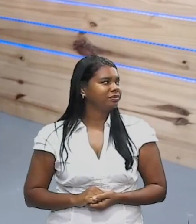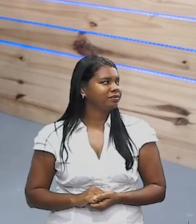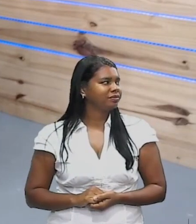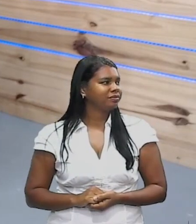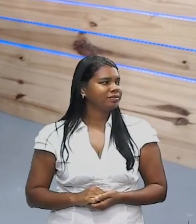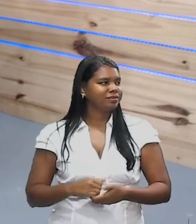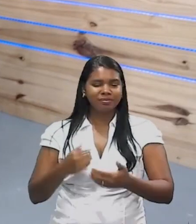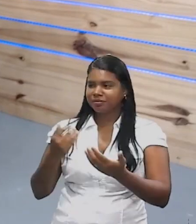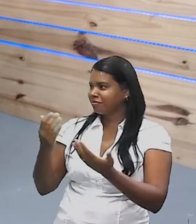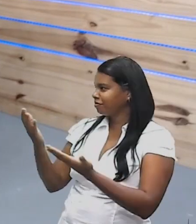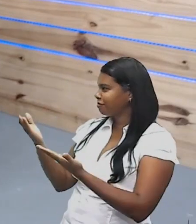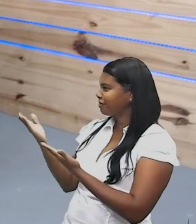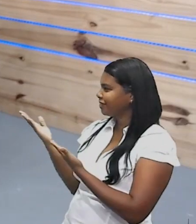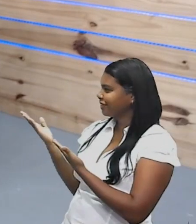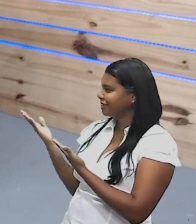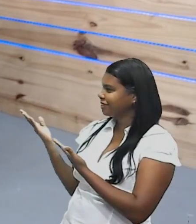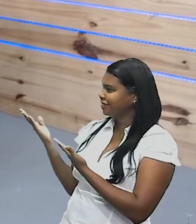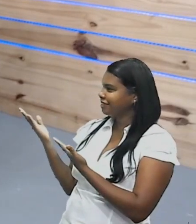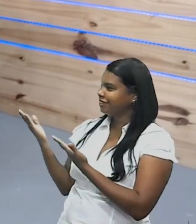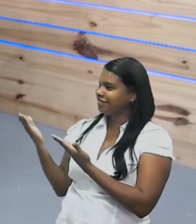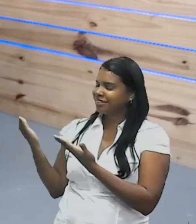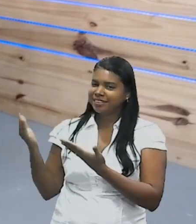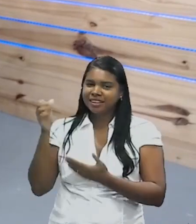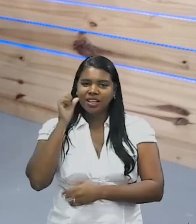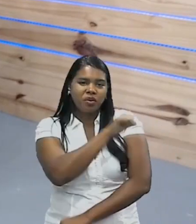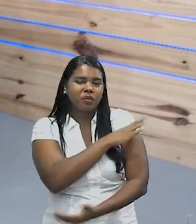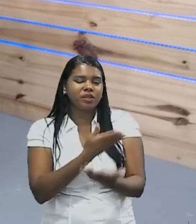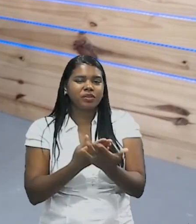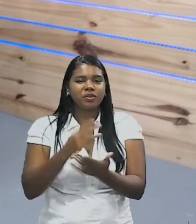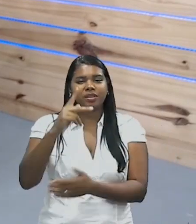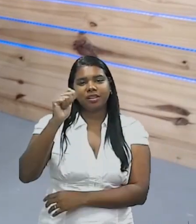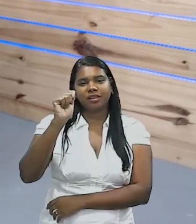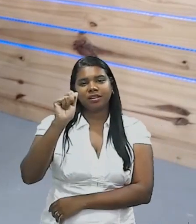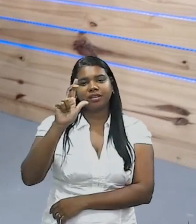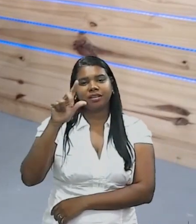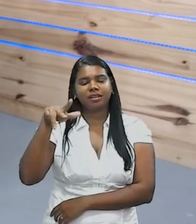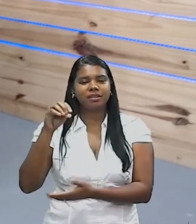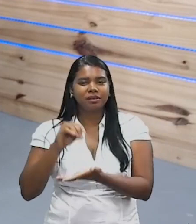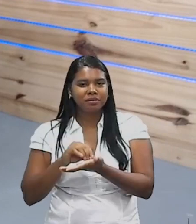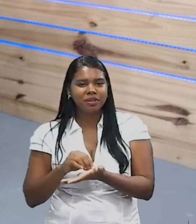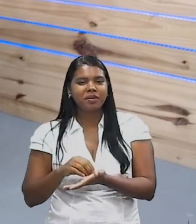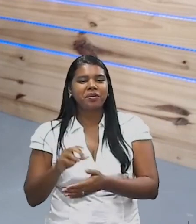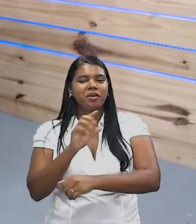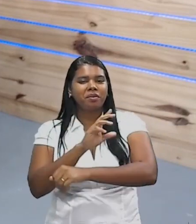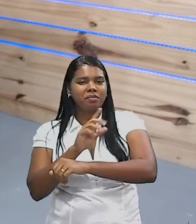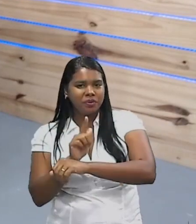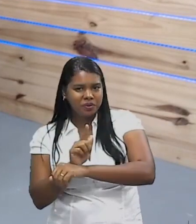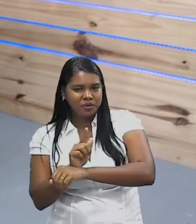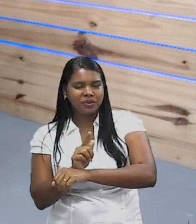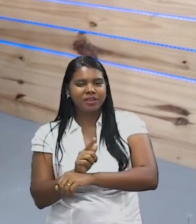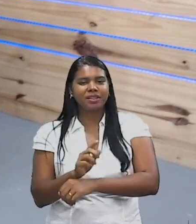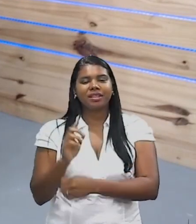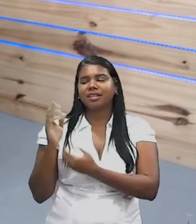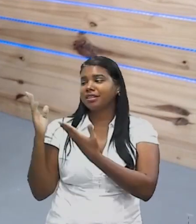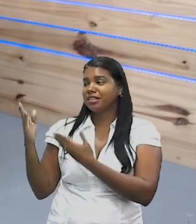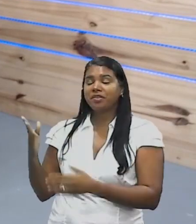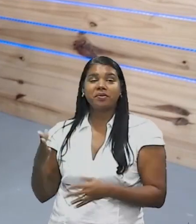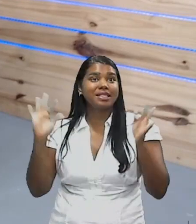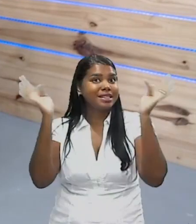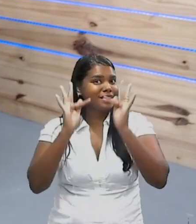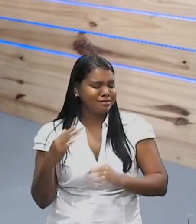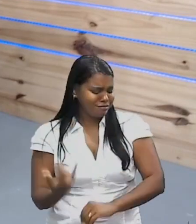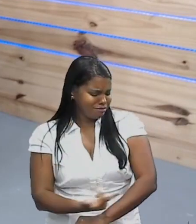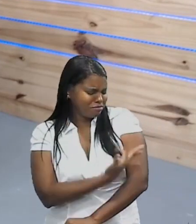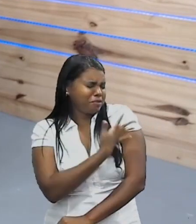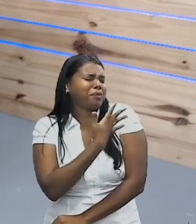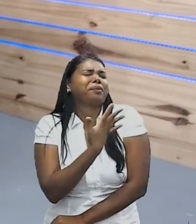Estamos aqui novamente com Paloma e professor Davidson. Então, estou aqui muito feliz, né? Estou até emocionado, né, com